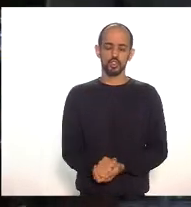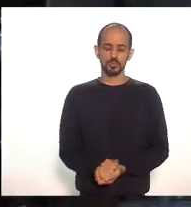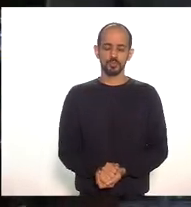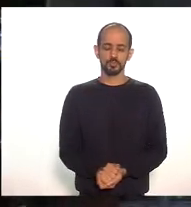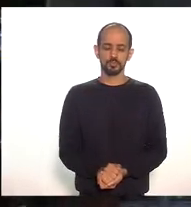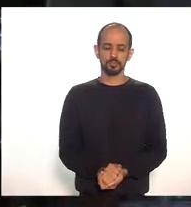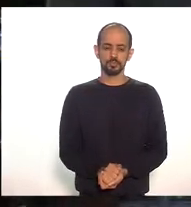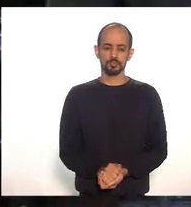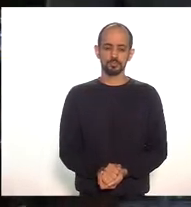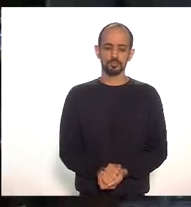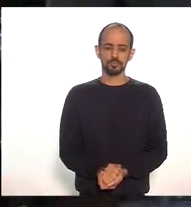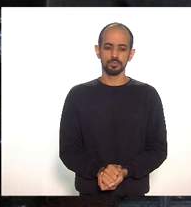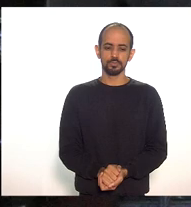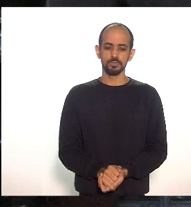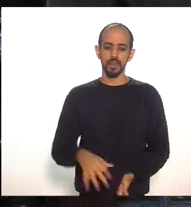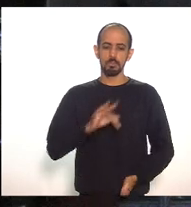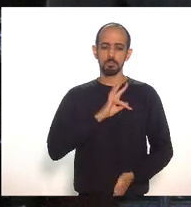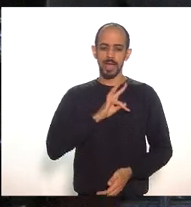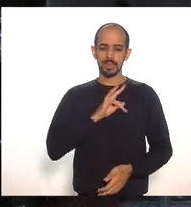Martha Rocha